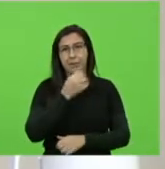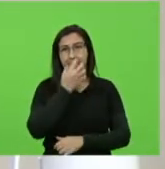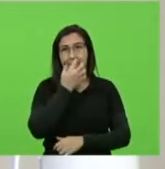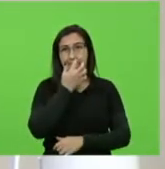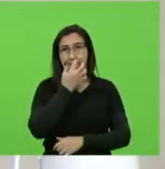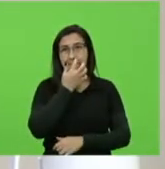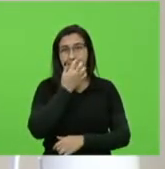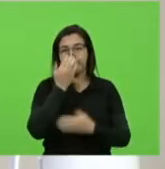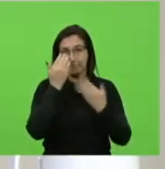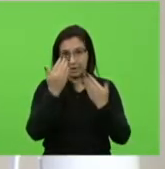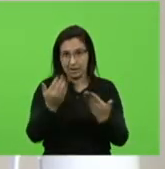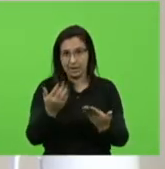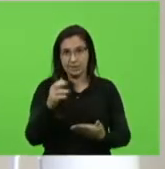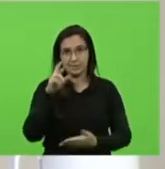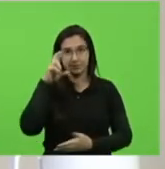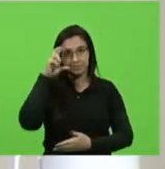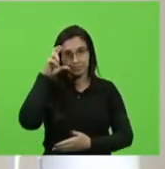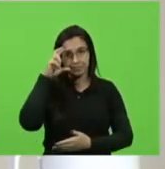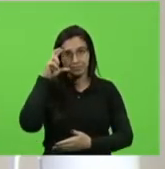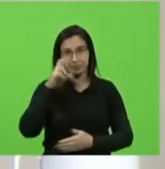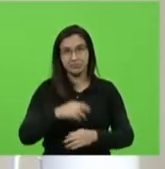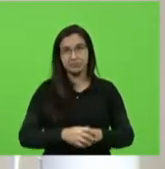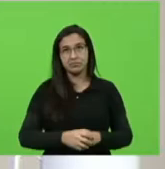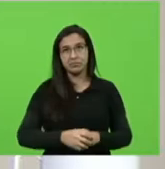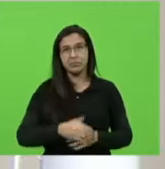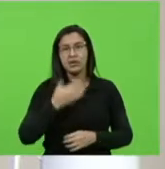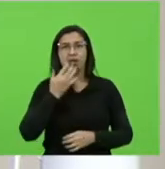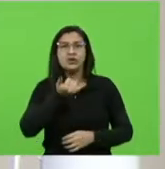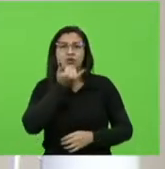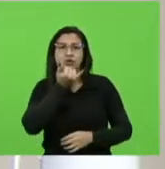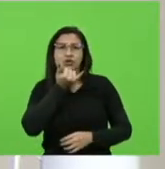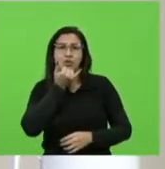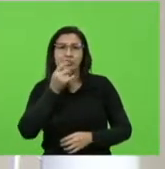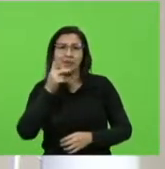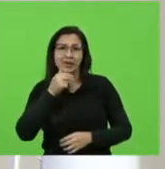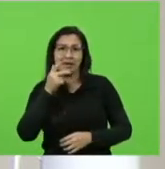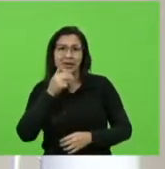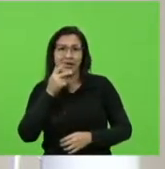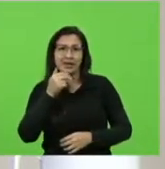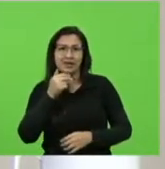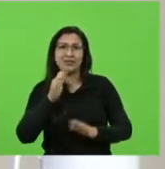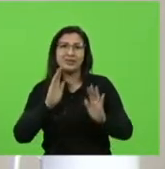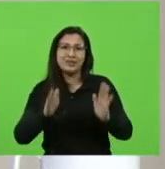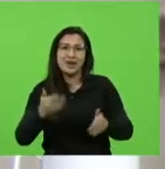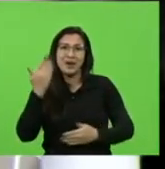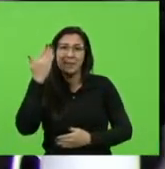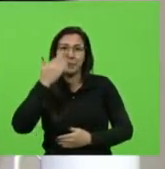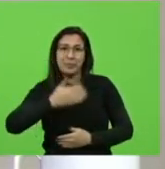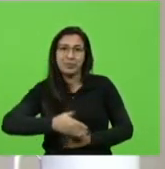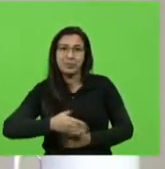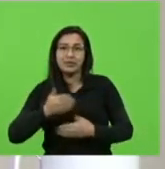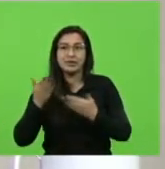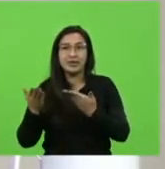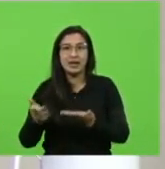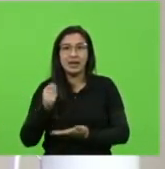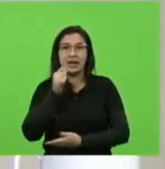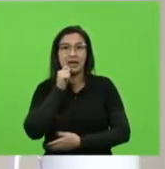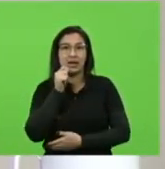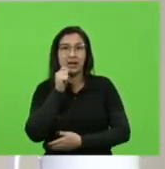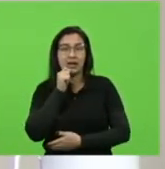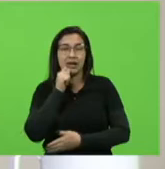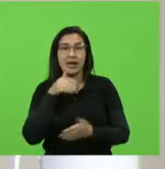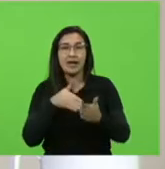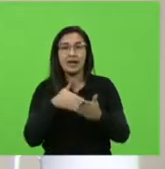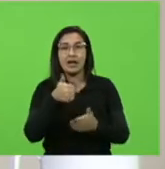Alva. Eu vou pedir desculpa ao deputado Kennedy, mas eu já havia prometido para a Ana Carolina Campagnolo por 10